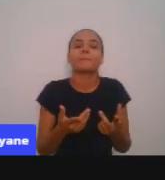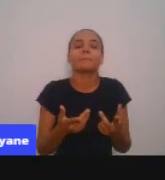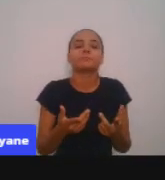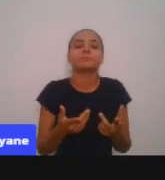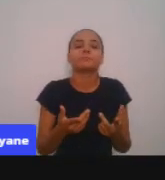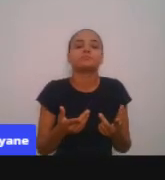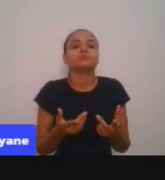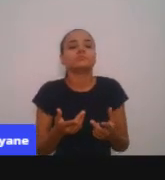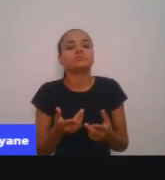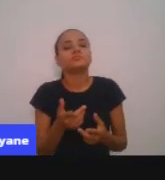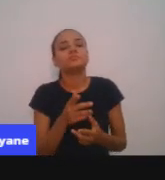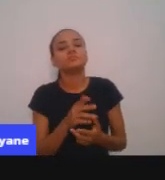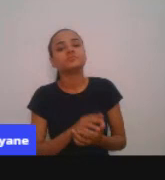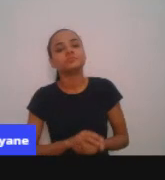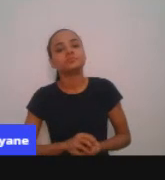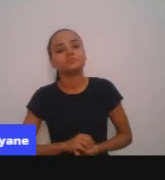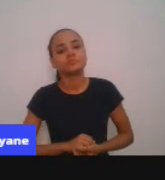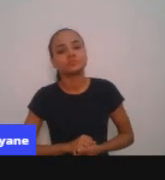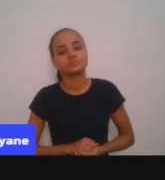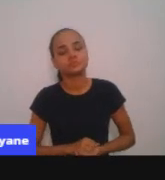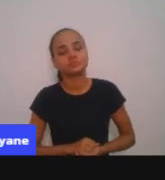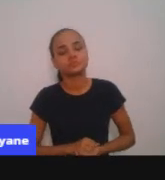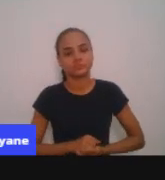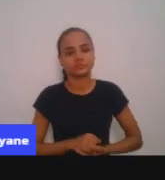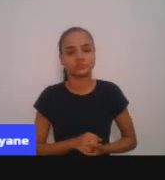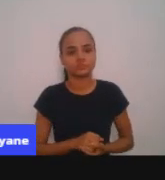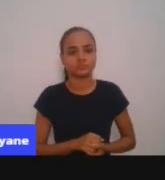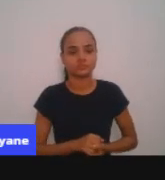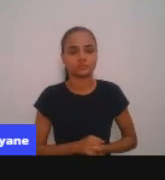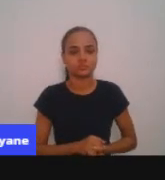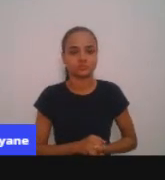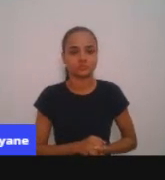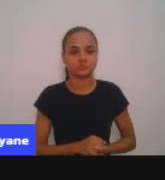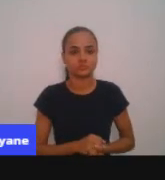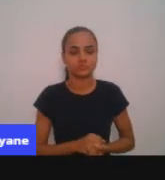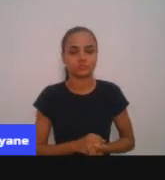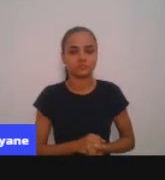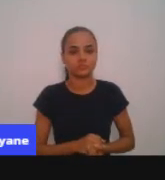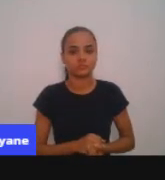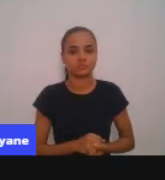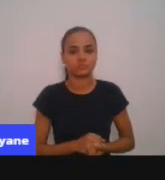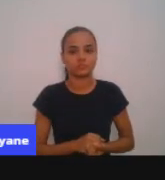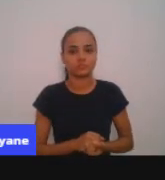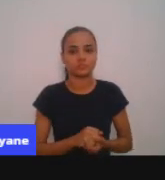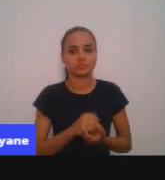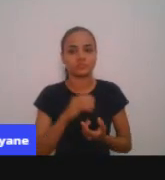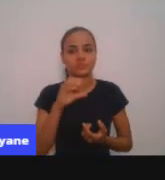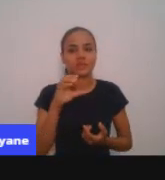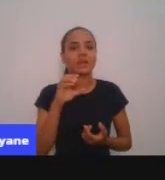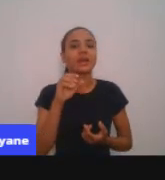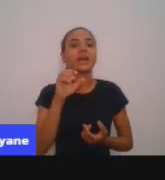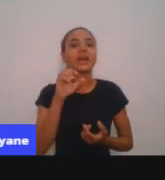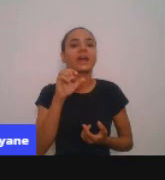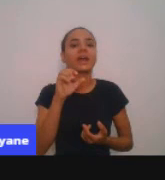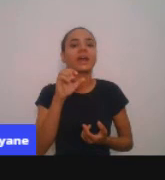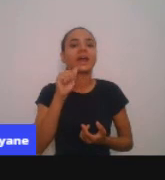outro, como é que a gente fala? O caixa de ideias que eu coloquei aqui, que agora